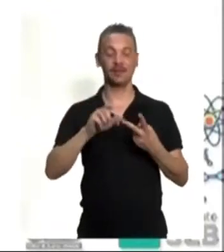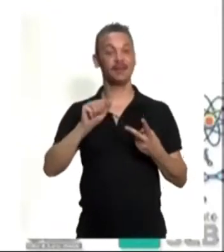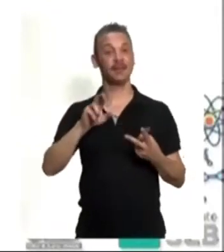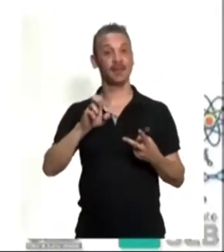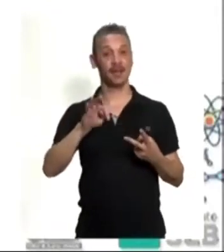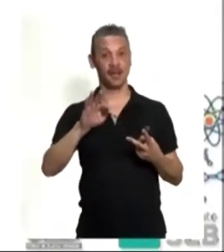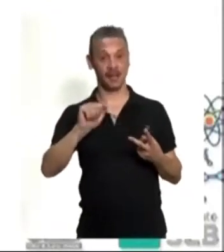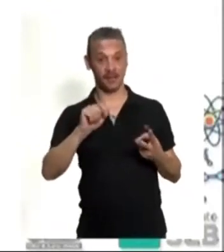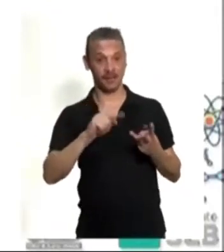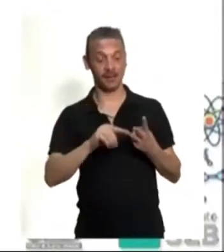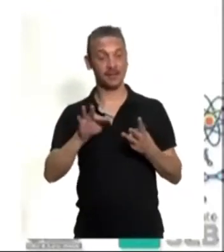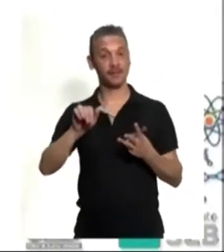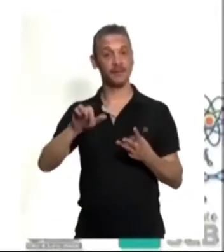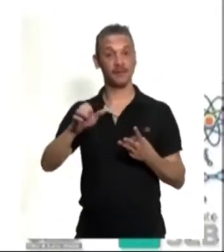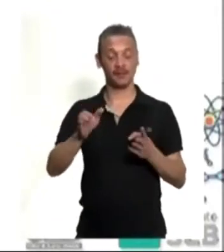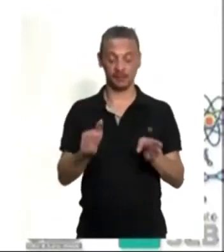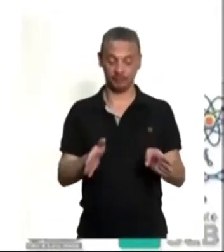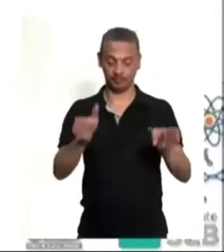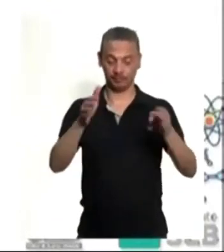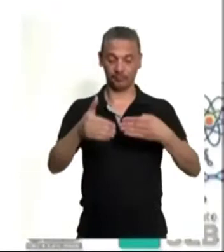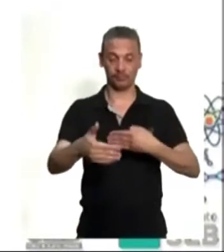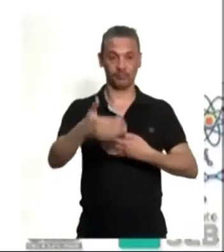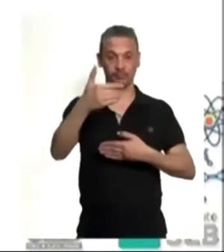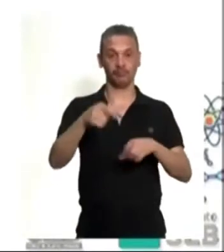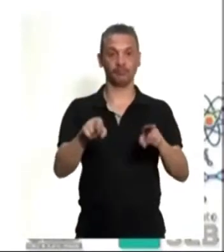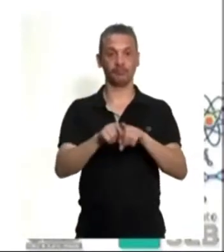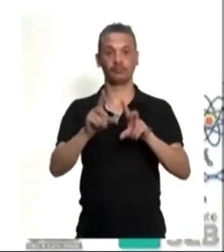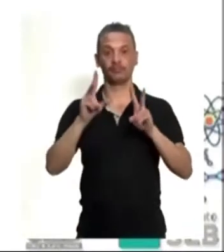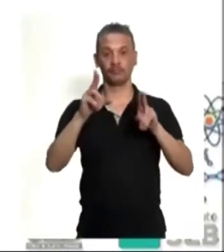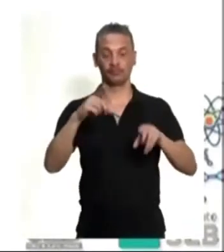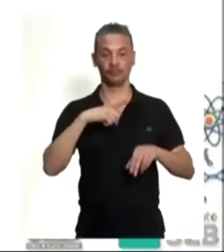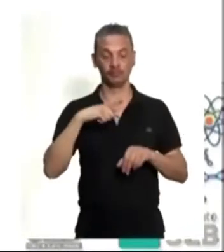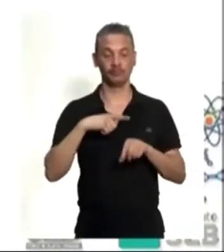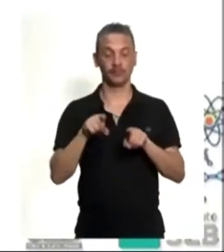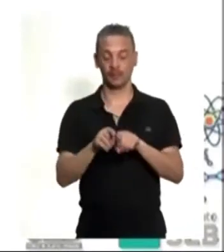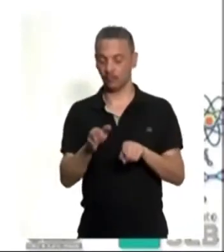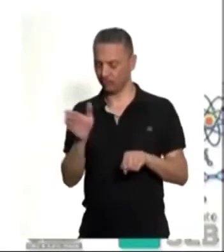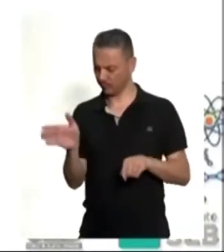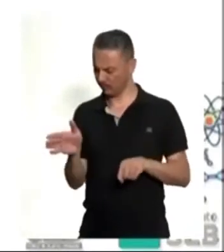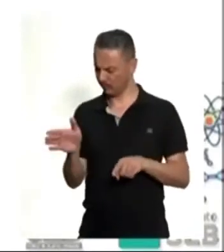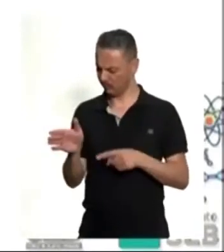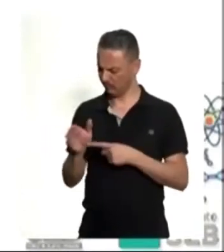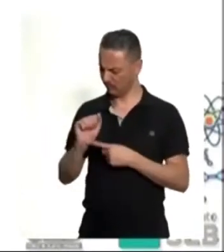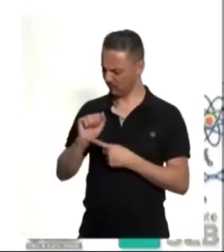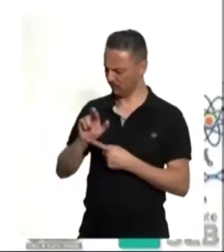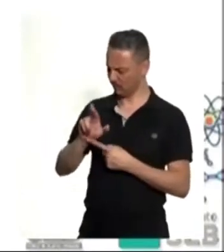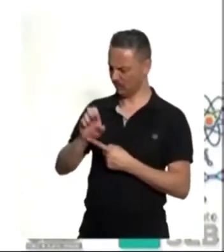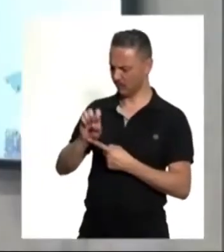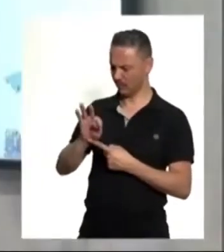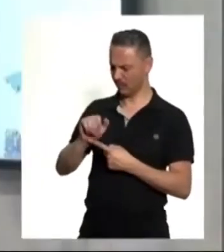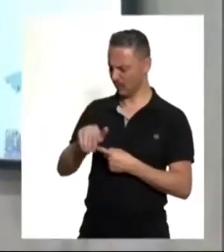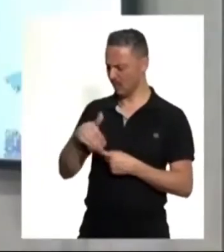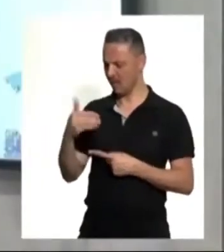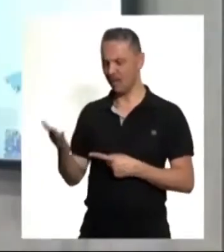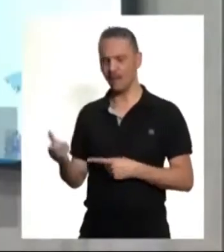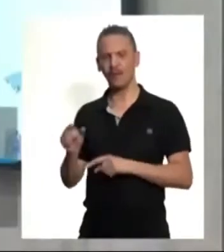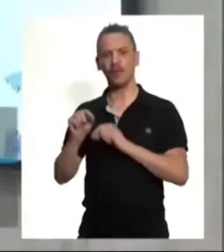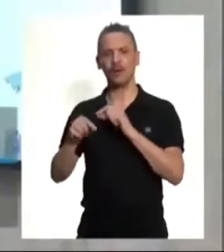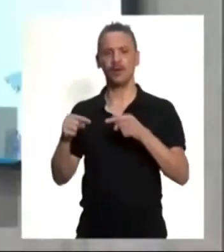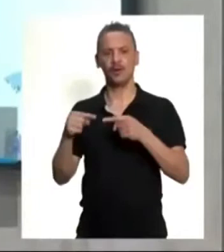base, que nada mais são do que os lados da base, arestas laterais, as arestas laterais são as arestas